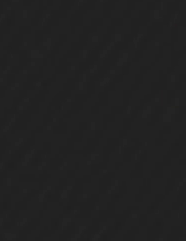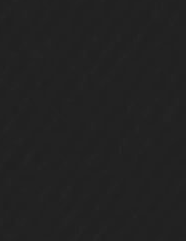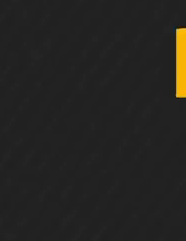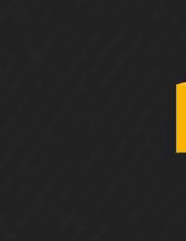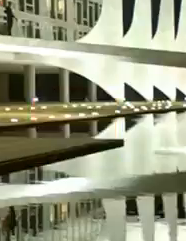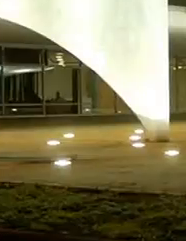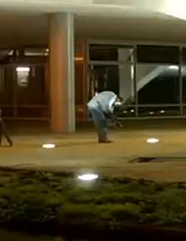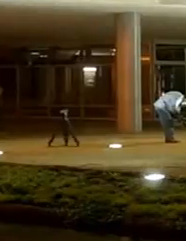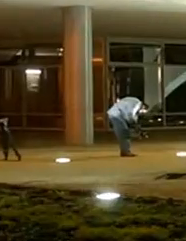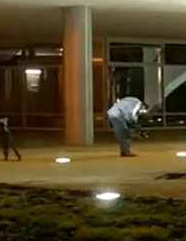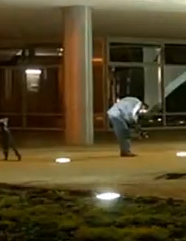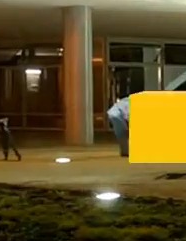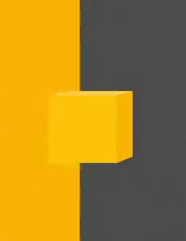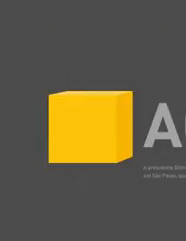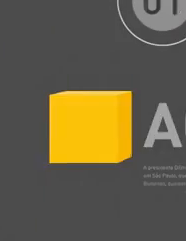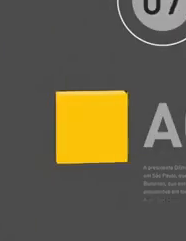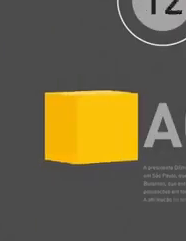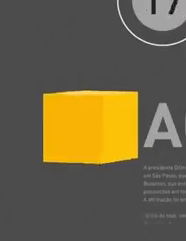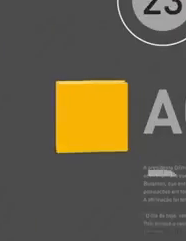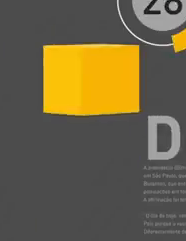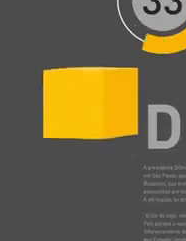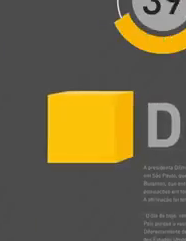E aí